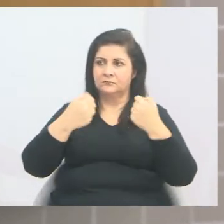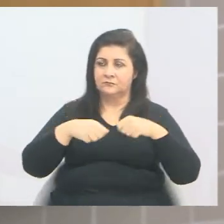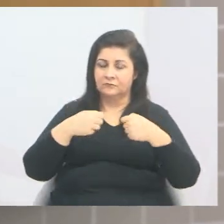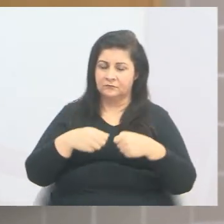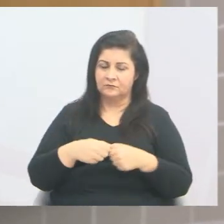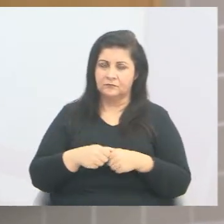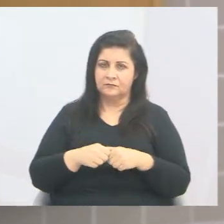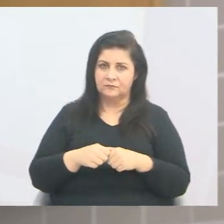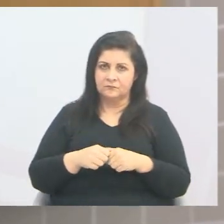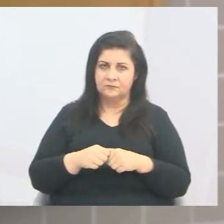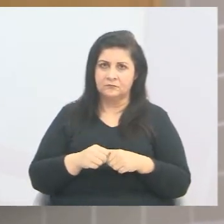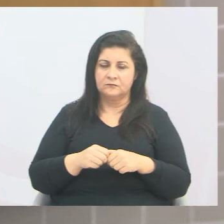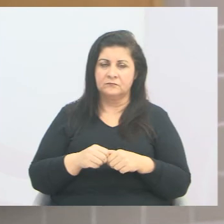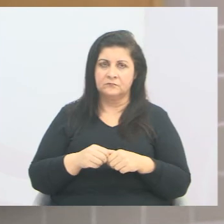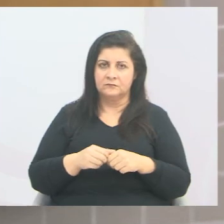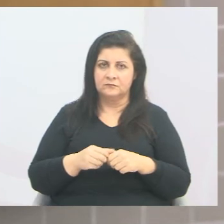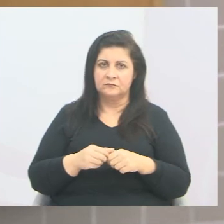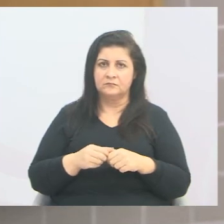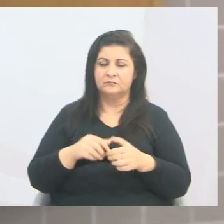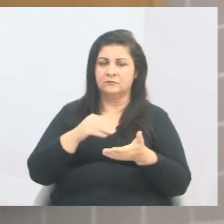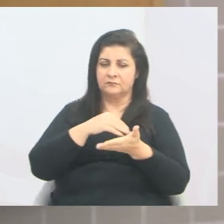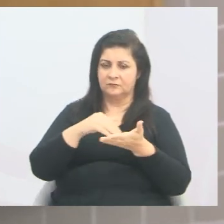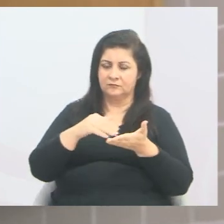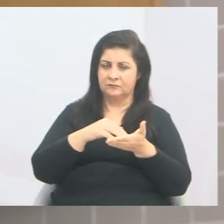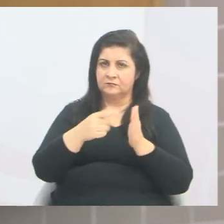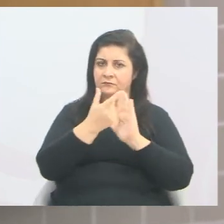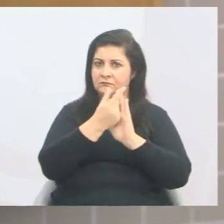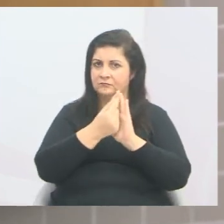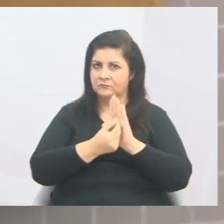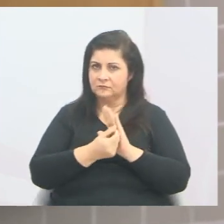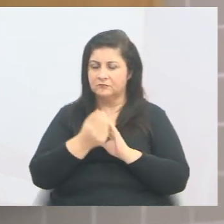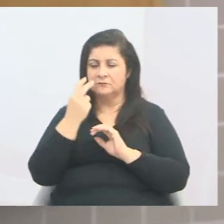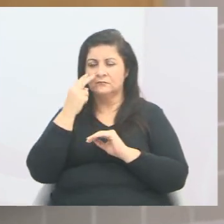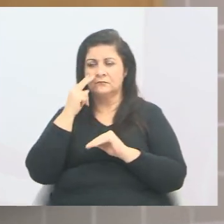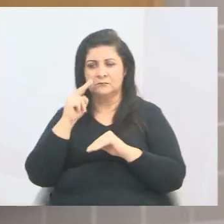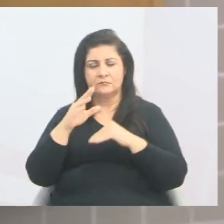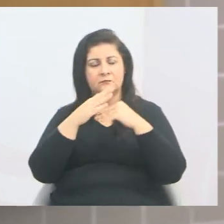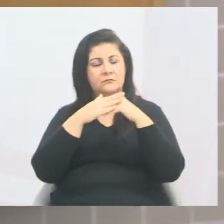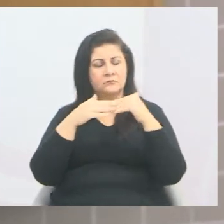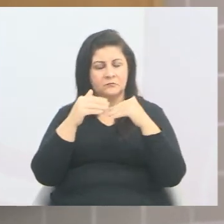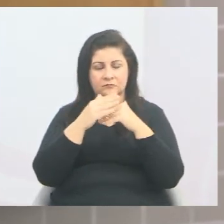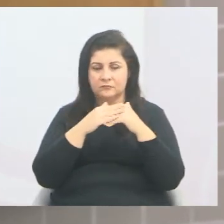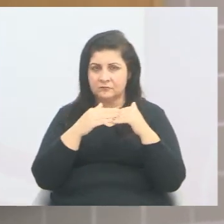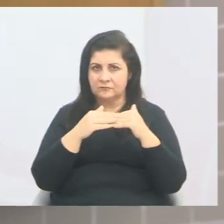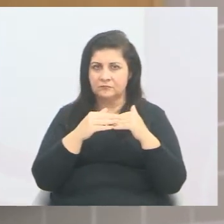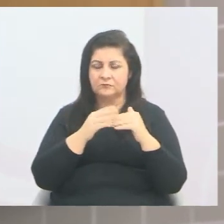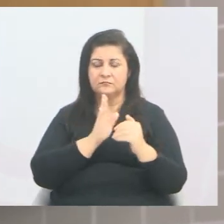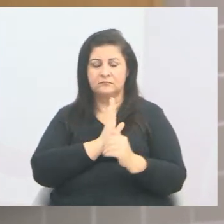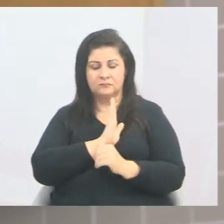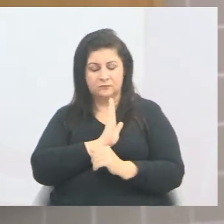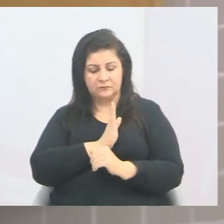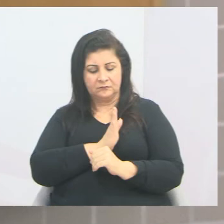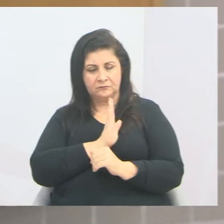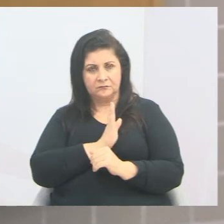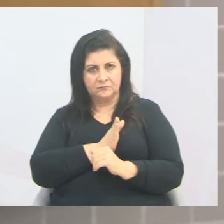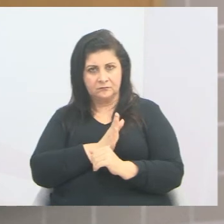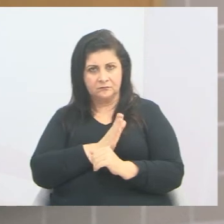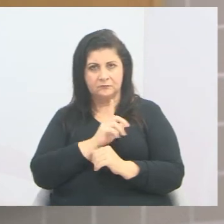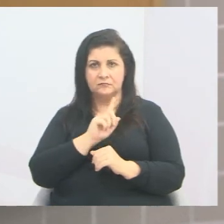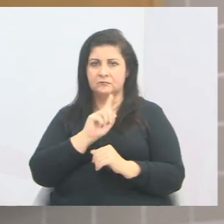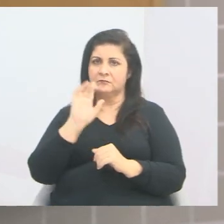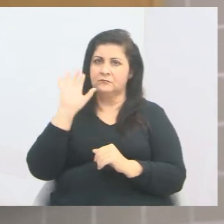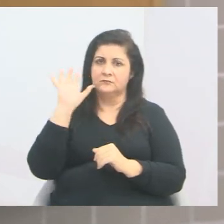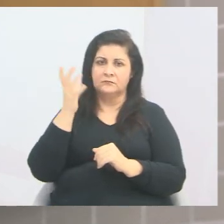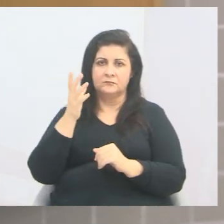dentro daquilo que precisa. A Secretaria de Finanças, ela tem olhado com grande carinho e com grande coração para que não ocorra